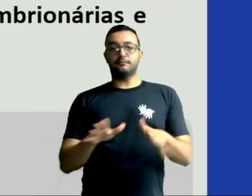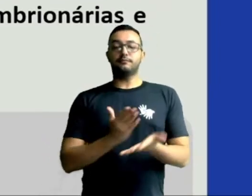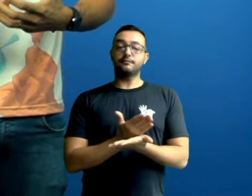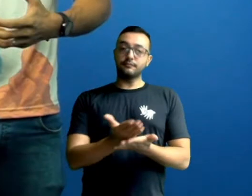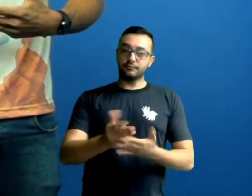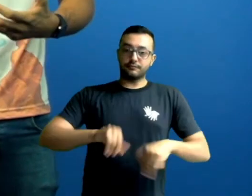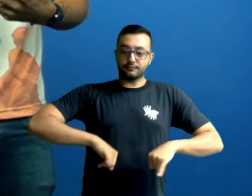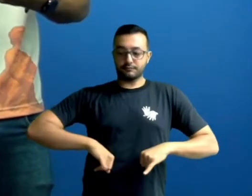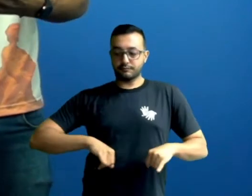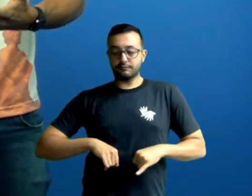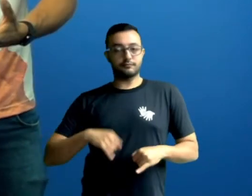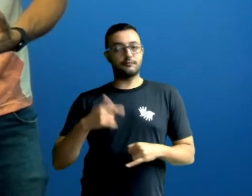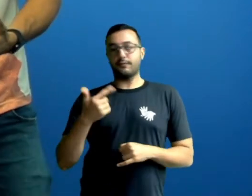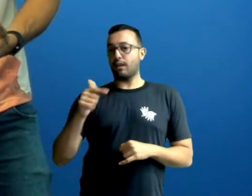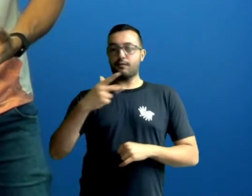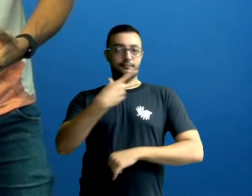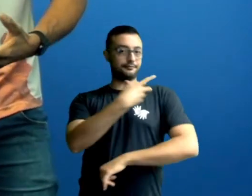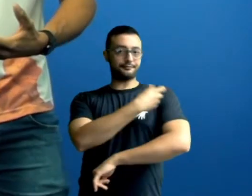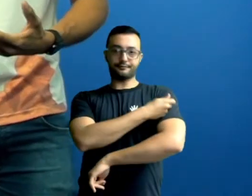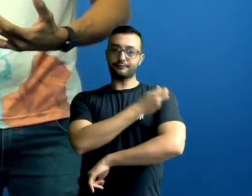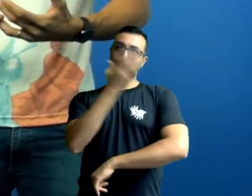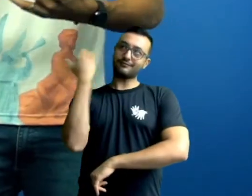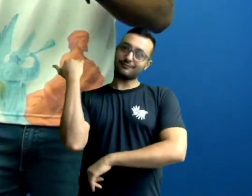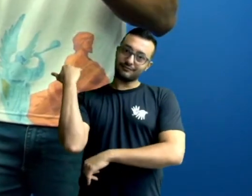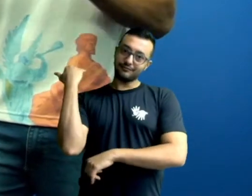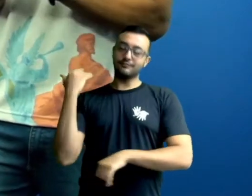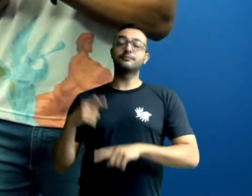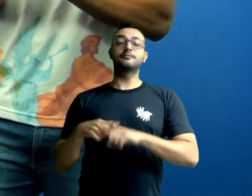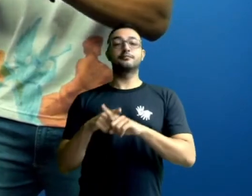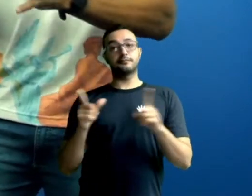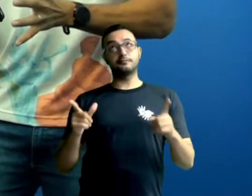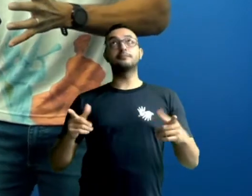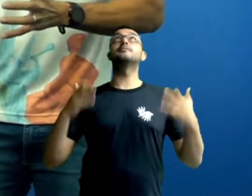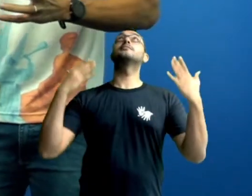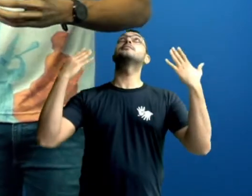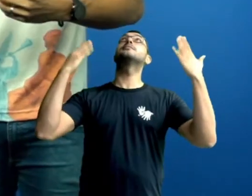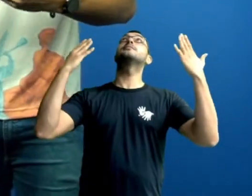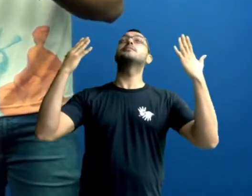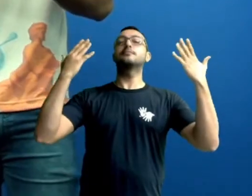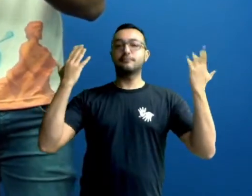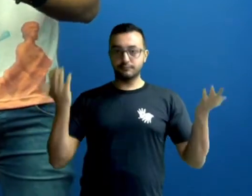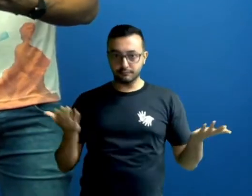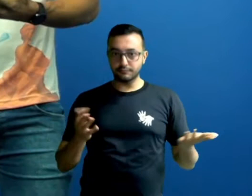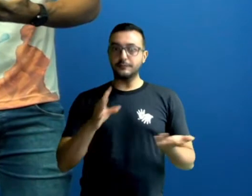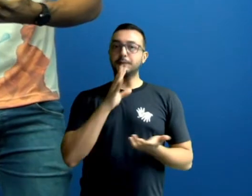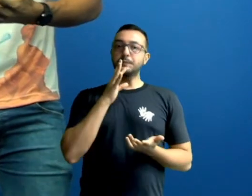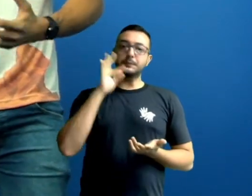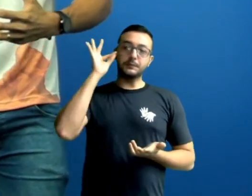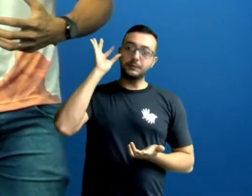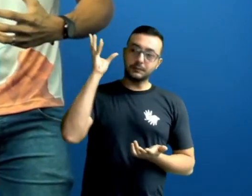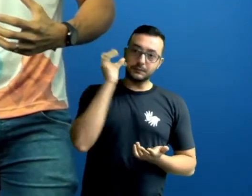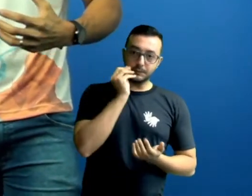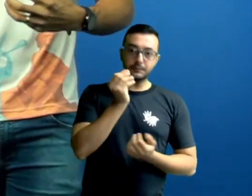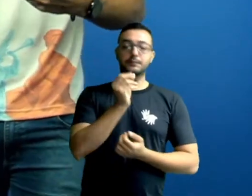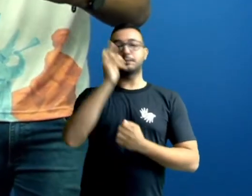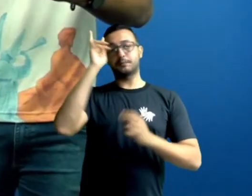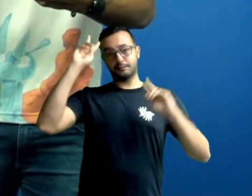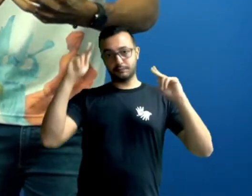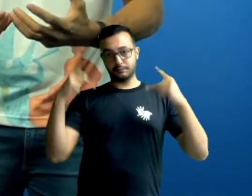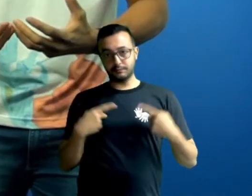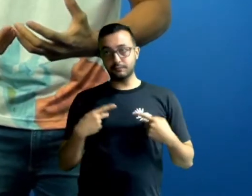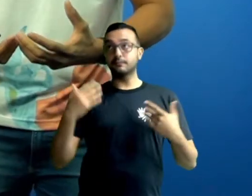sofrer, a gente não tinha uma vacina, né? Mas graças a Deus e ao conhecimento dos seres humanos e graças